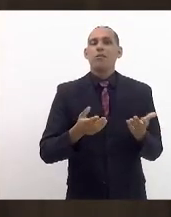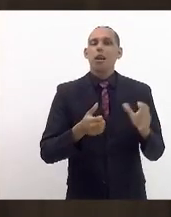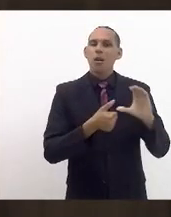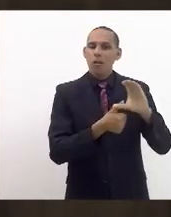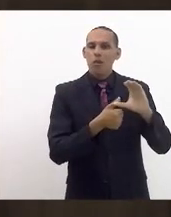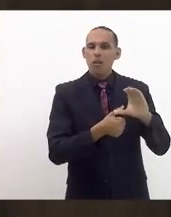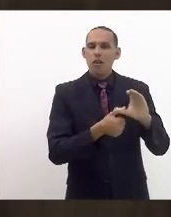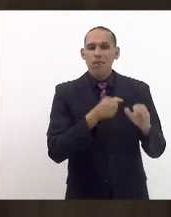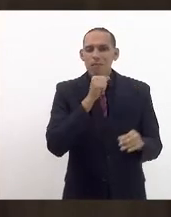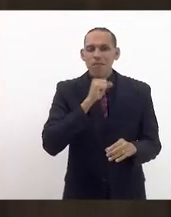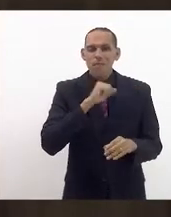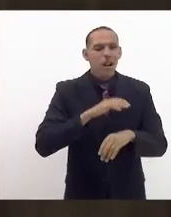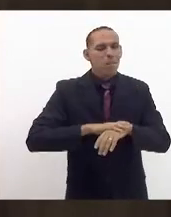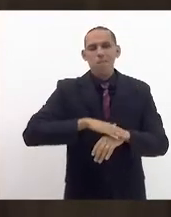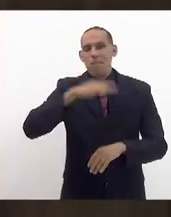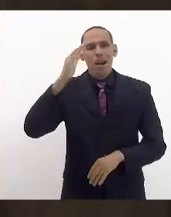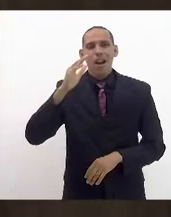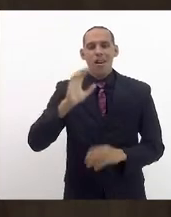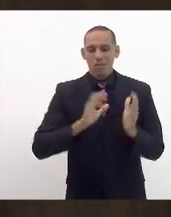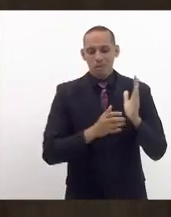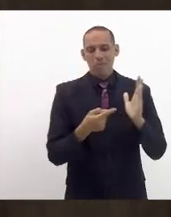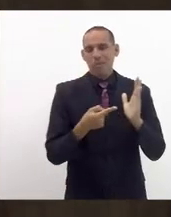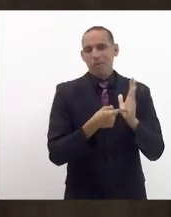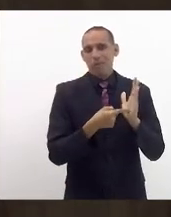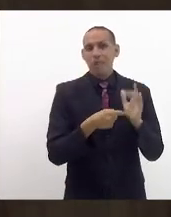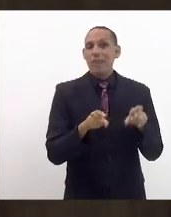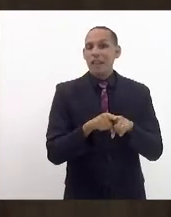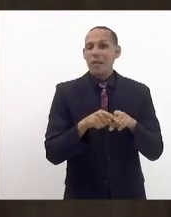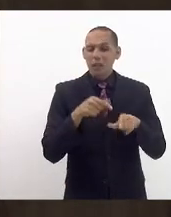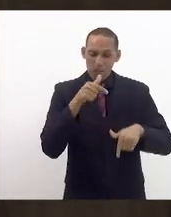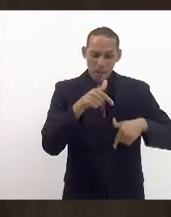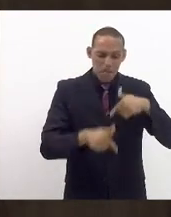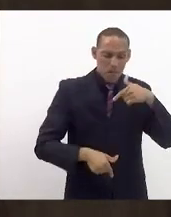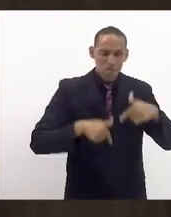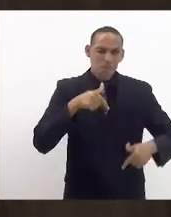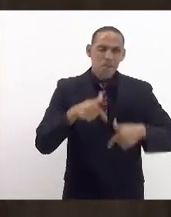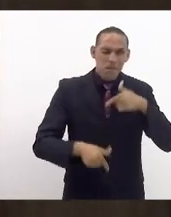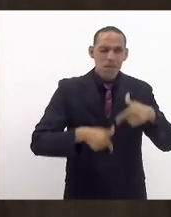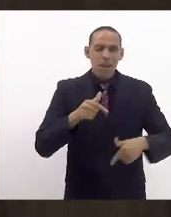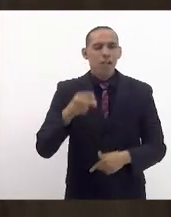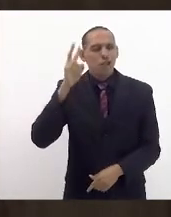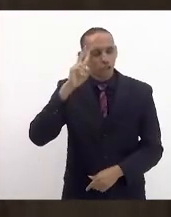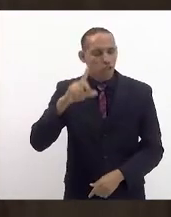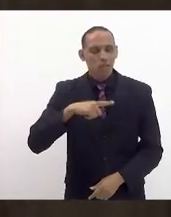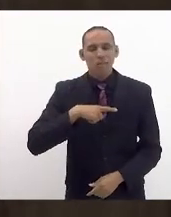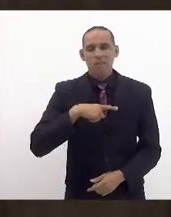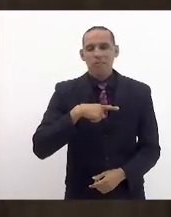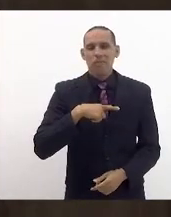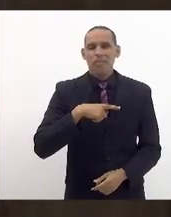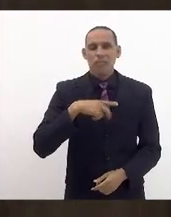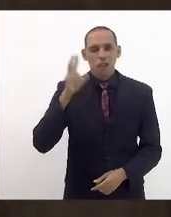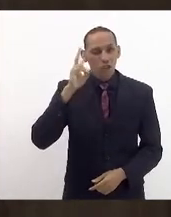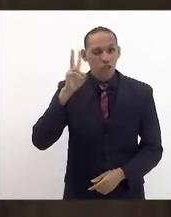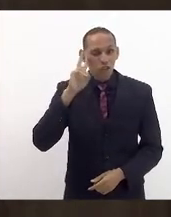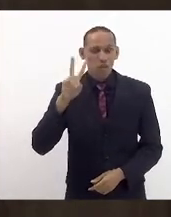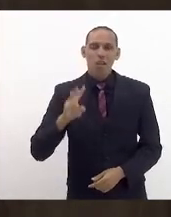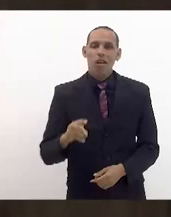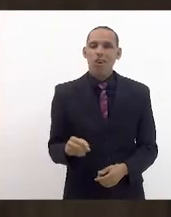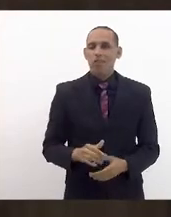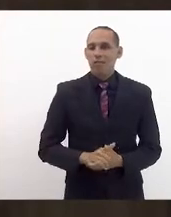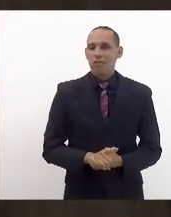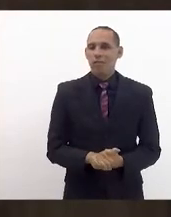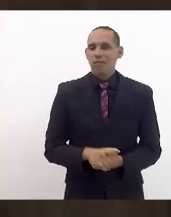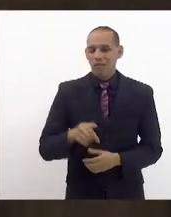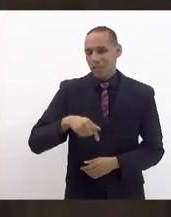antigo do nosso país e um partido que trabalha muito e que tem história, né? História